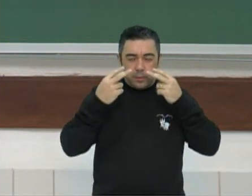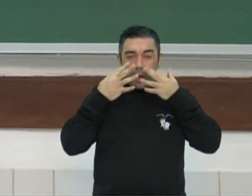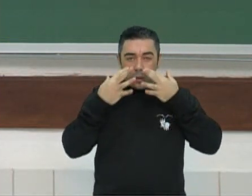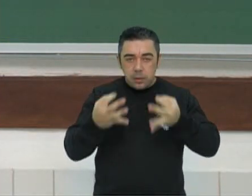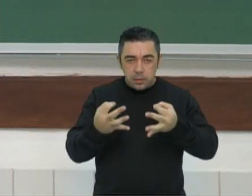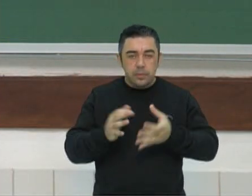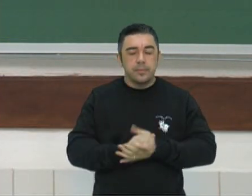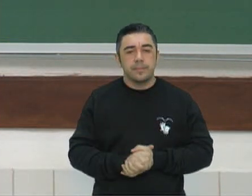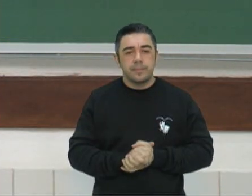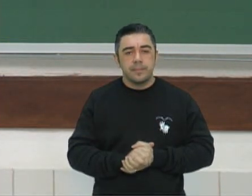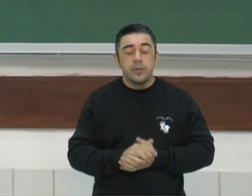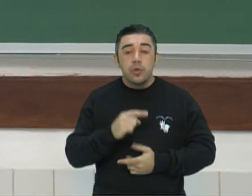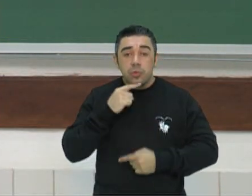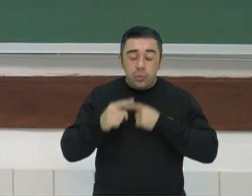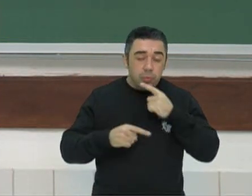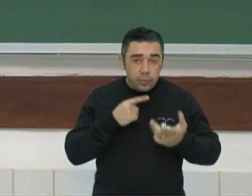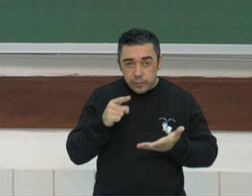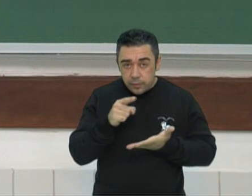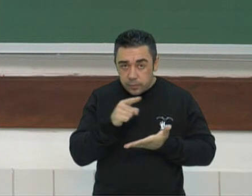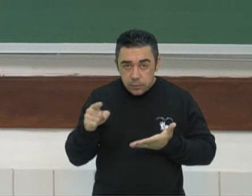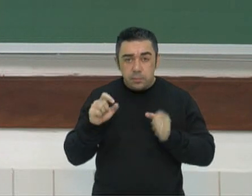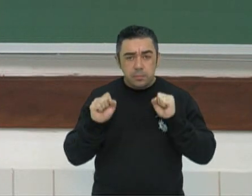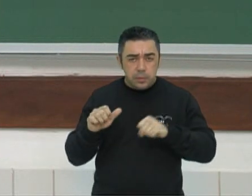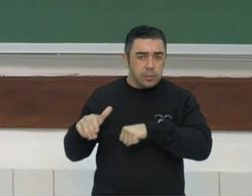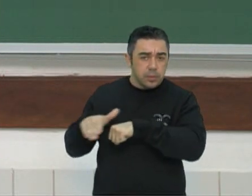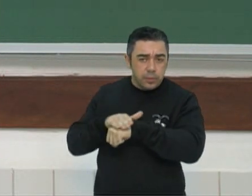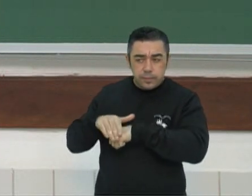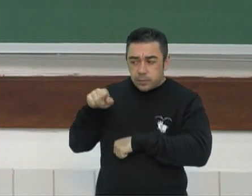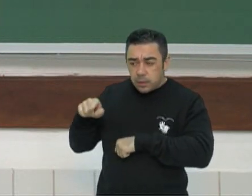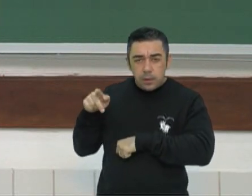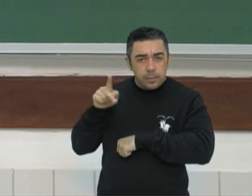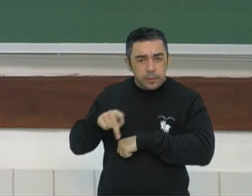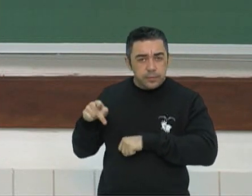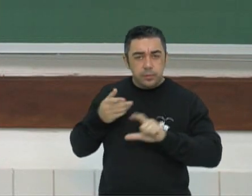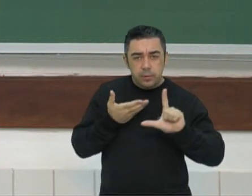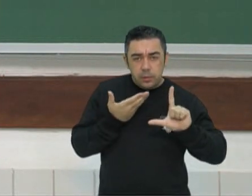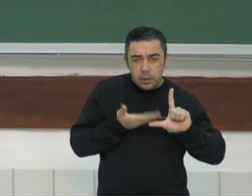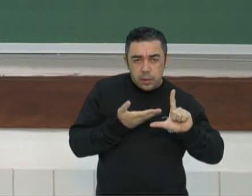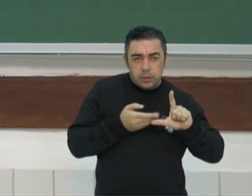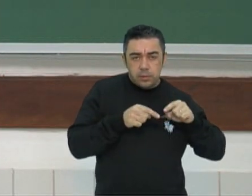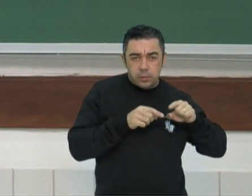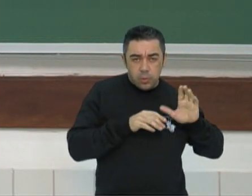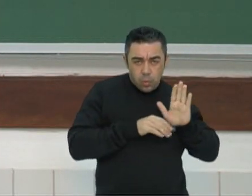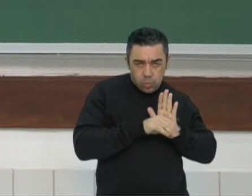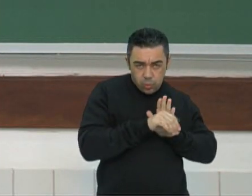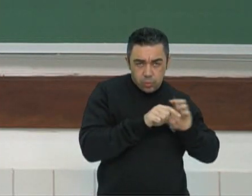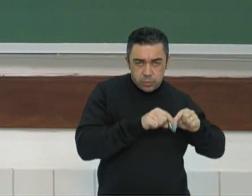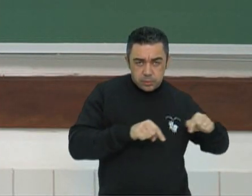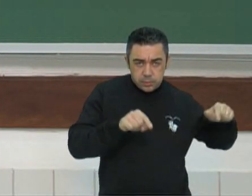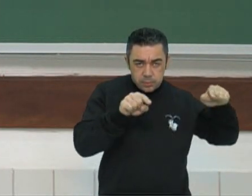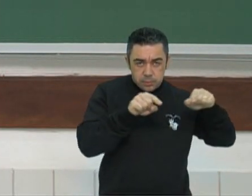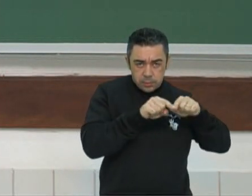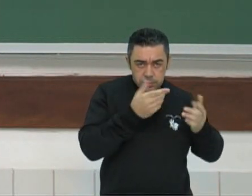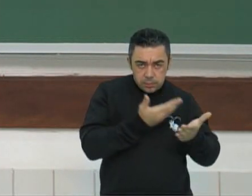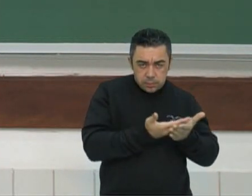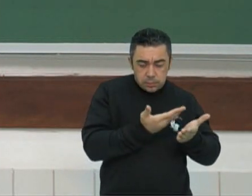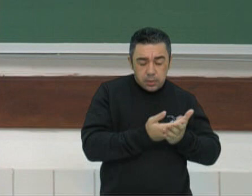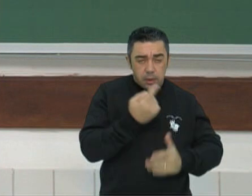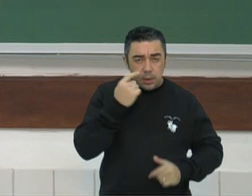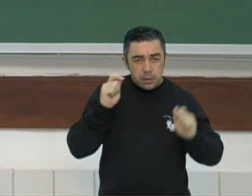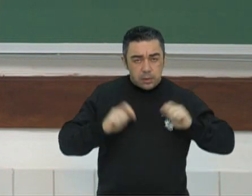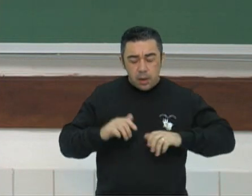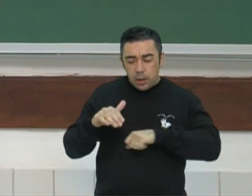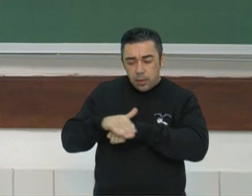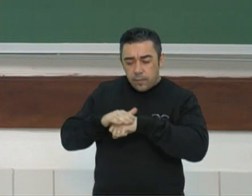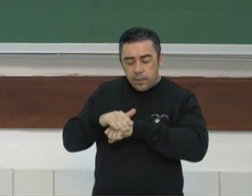atenção. Qualquer dúvida que vocês tiverem, vocês podem acessar lá no Google Classroom, lá, seu professor, ele pode tirar todas